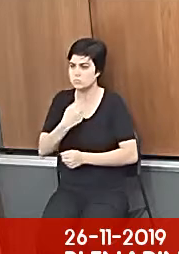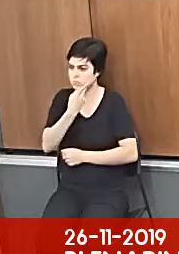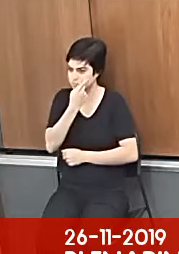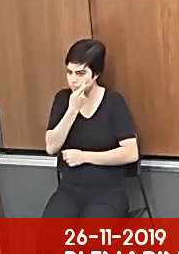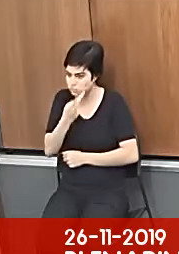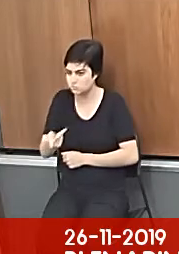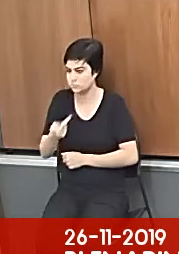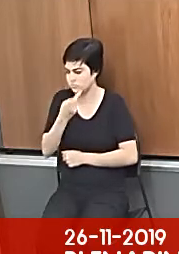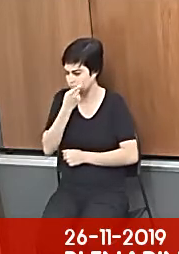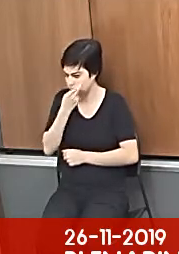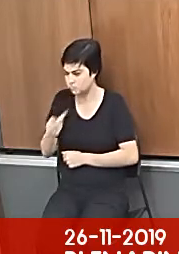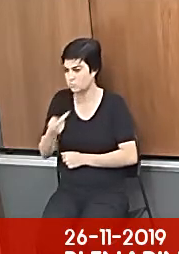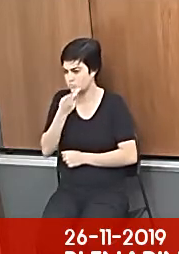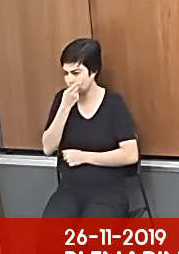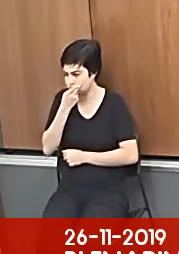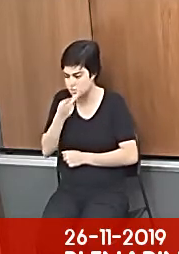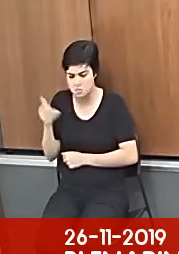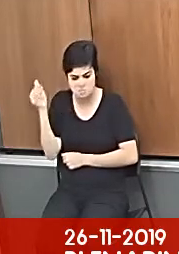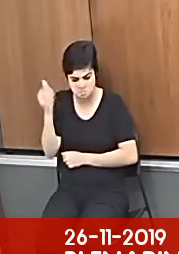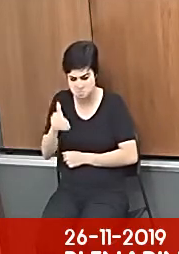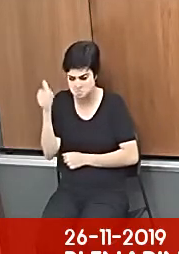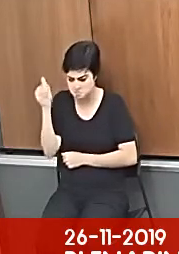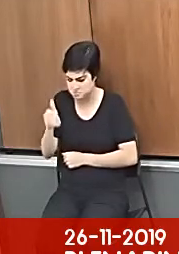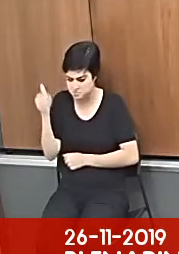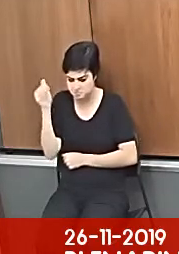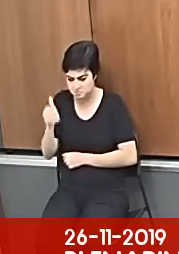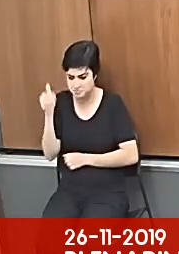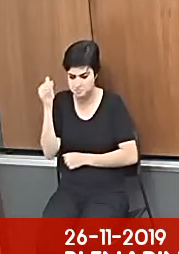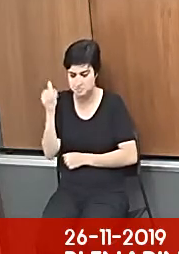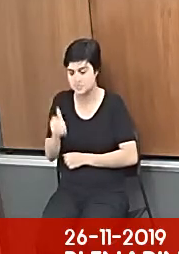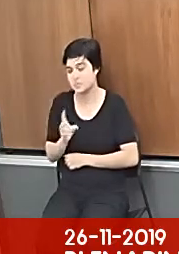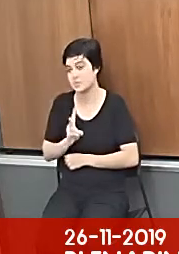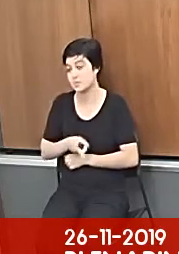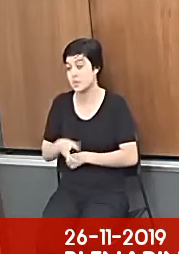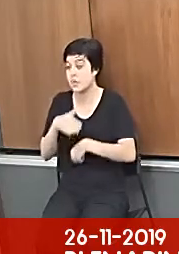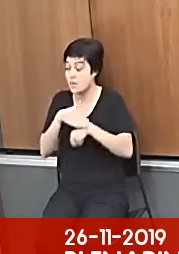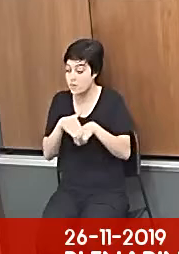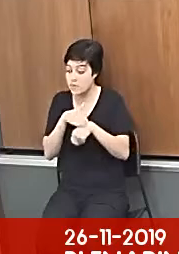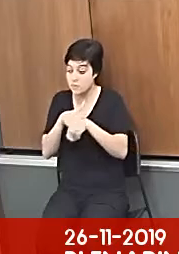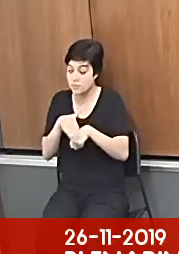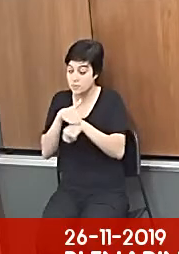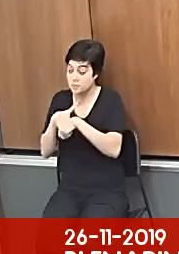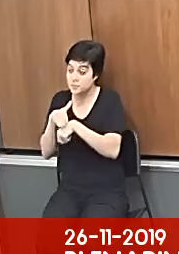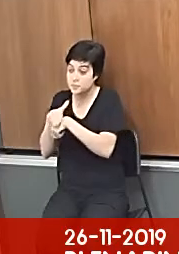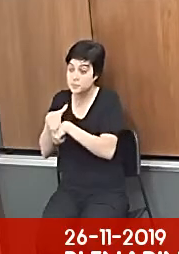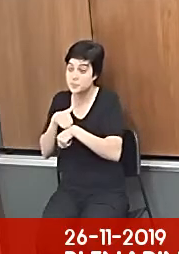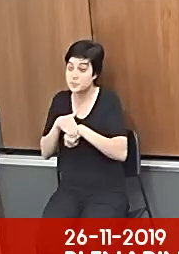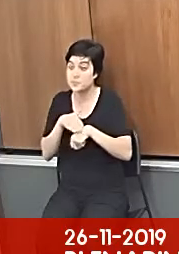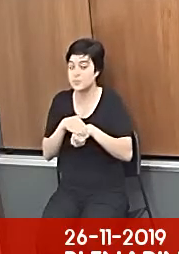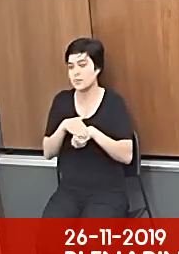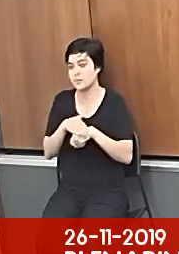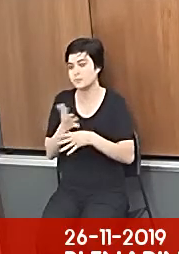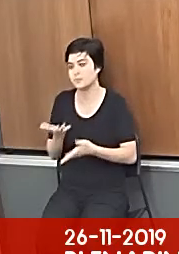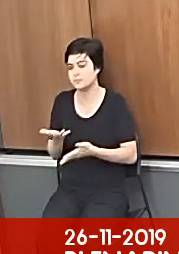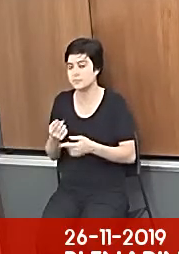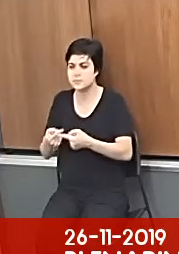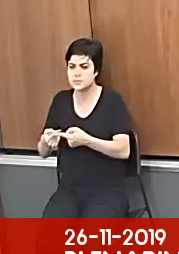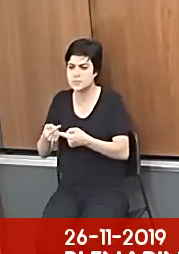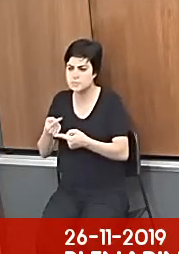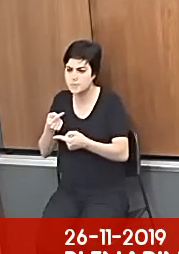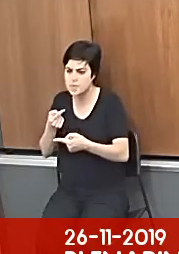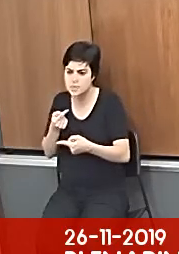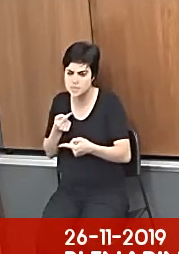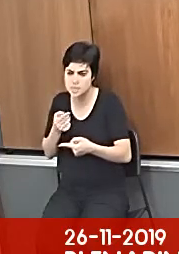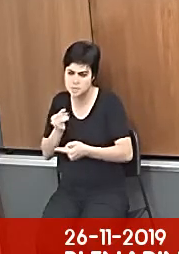fui só no Rio, fui em Brasília, e tem conversado na semana passada, para você ter